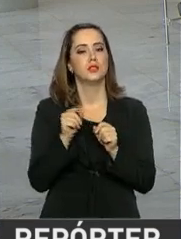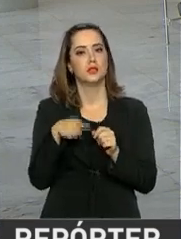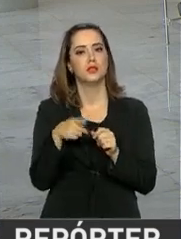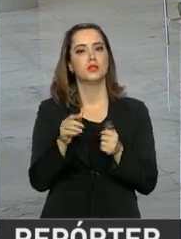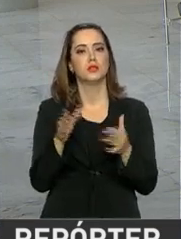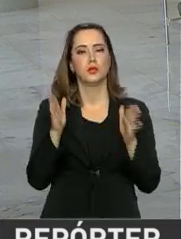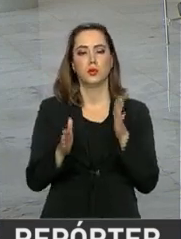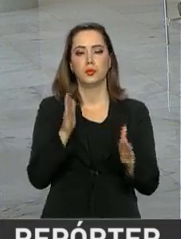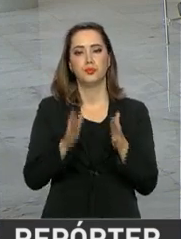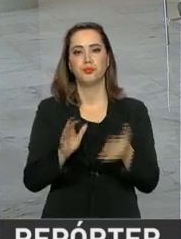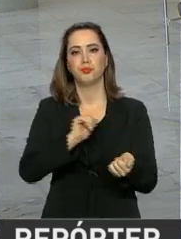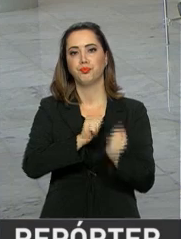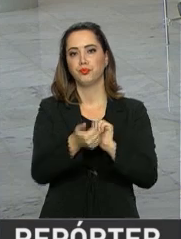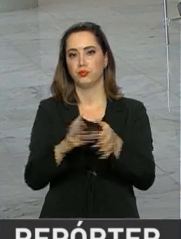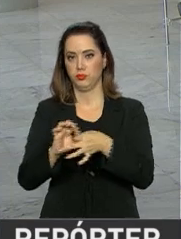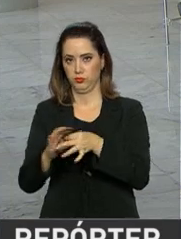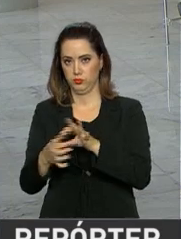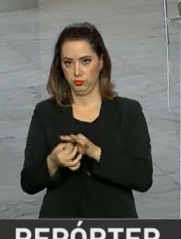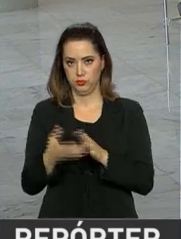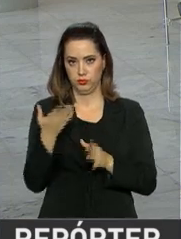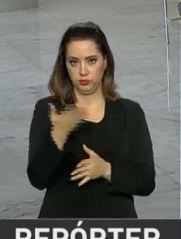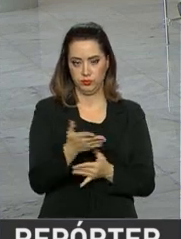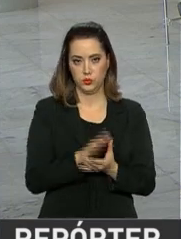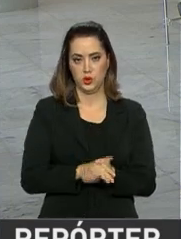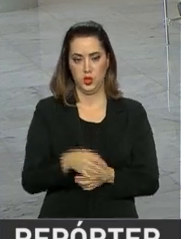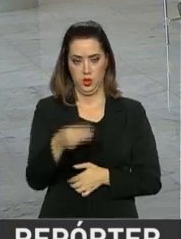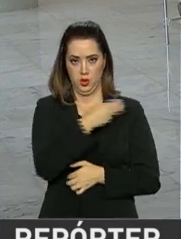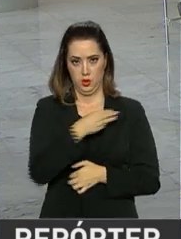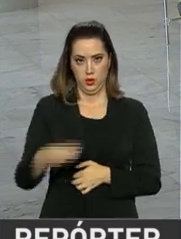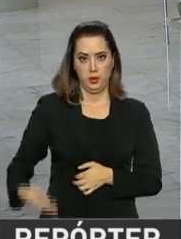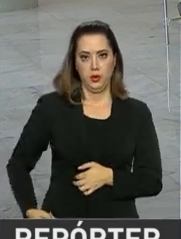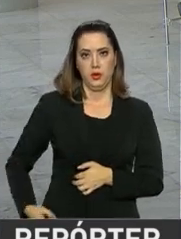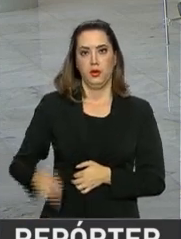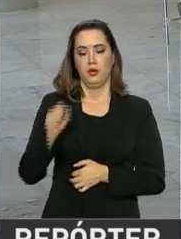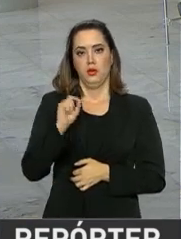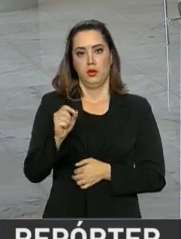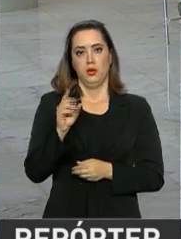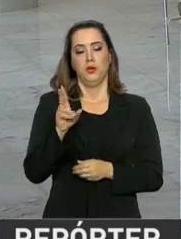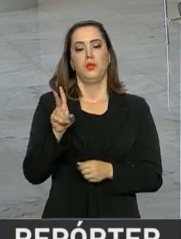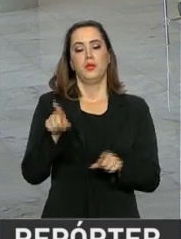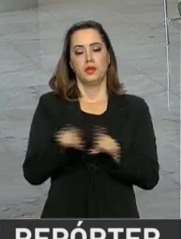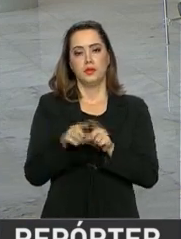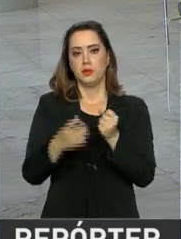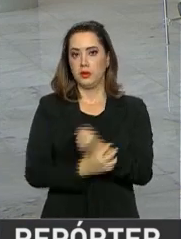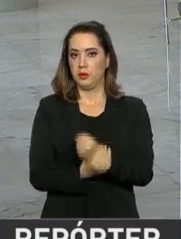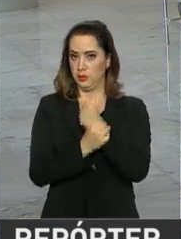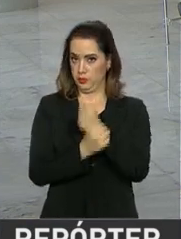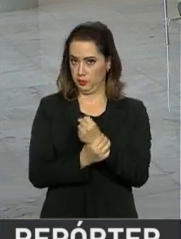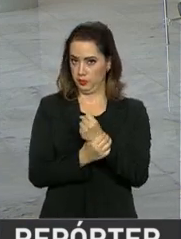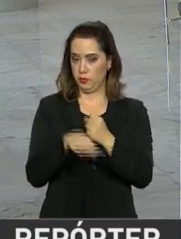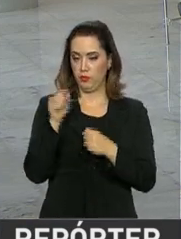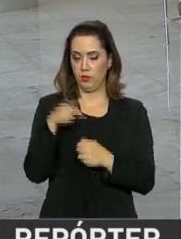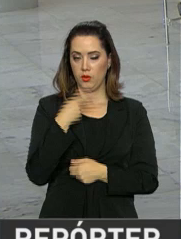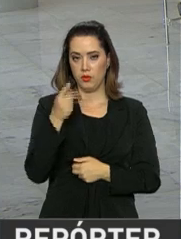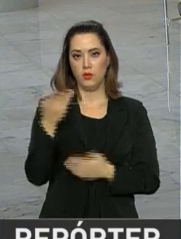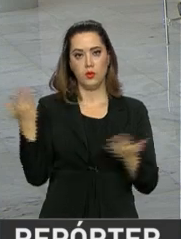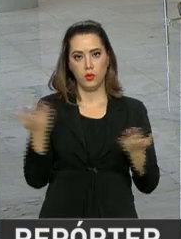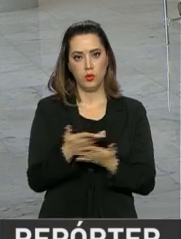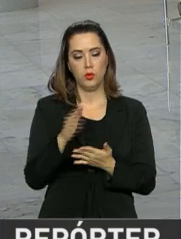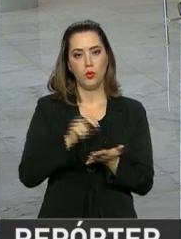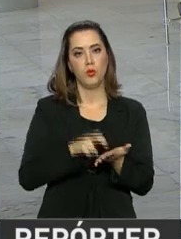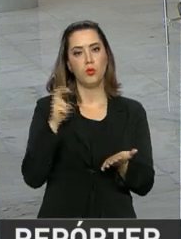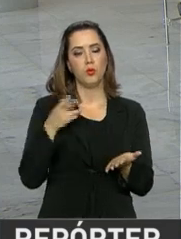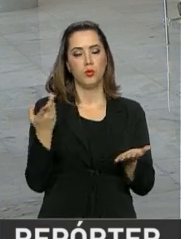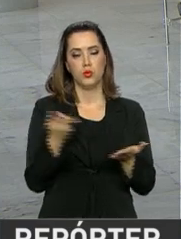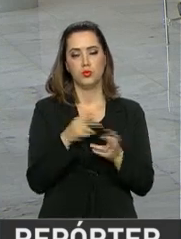do Gabinete de Segurança Institucional, Sérgio Etchegoyen, participou agora pela manhã de uma reunião da Credem, que